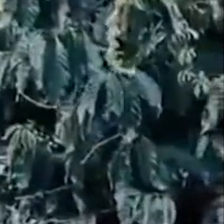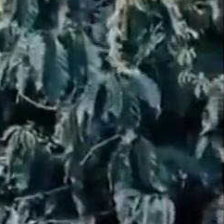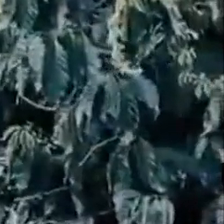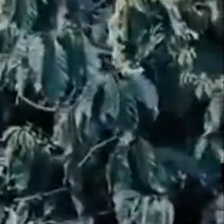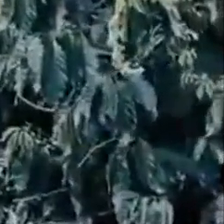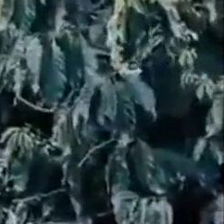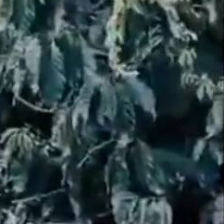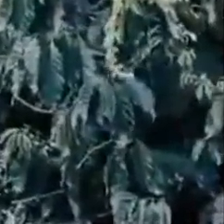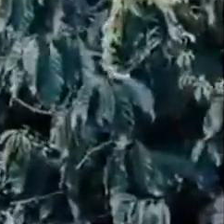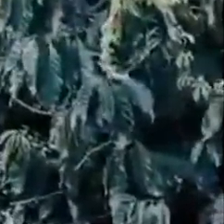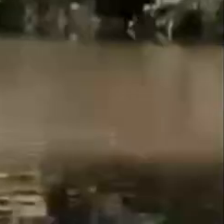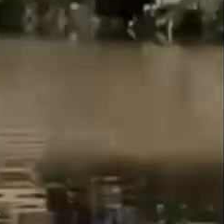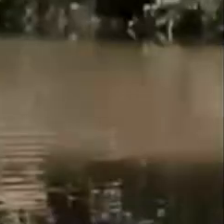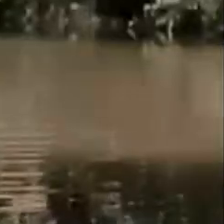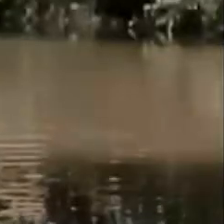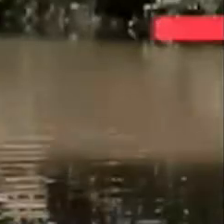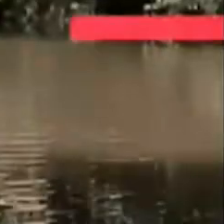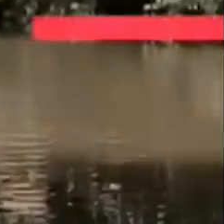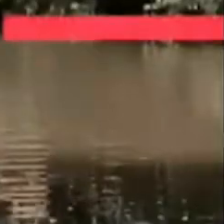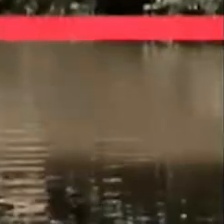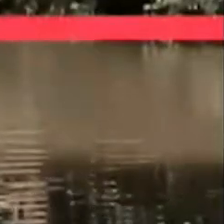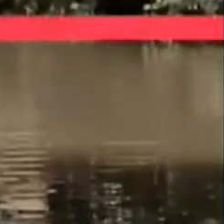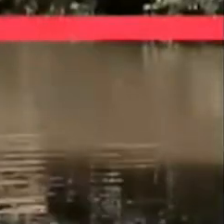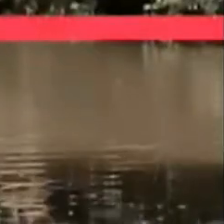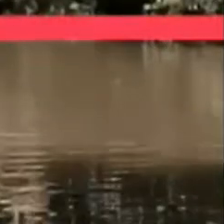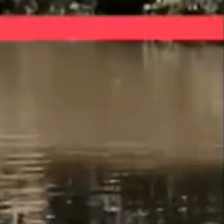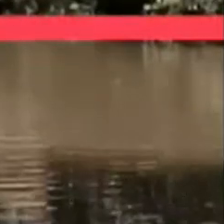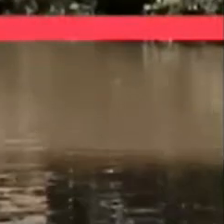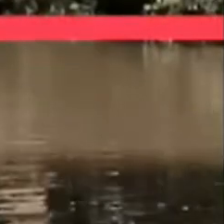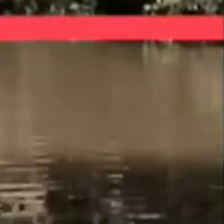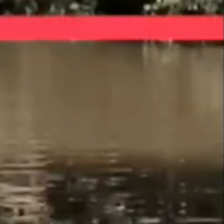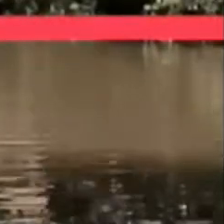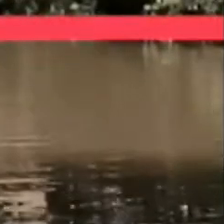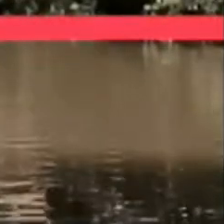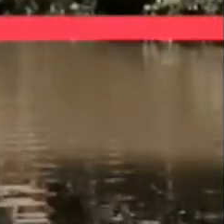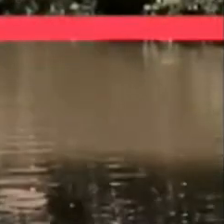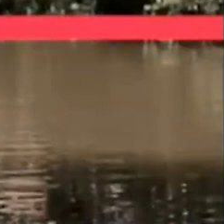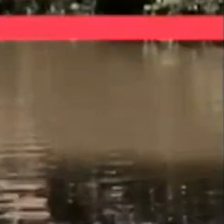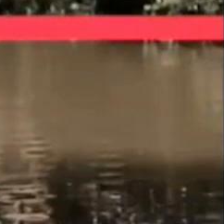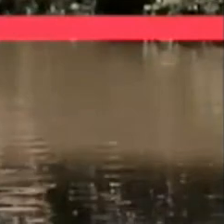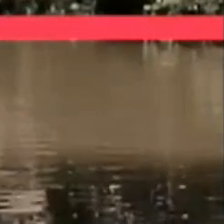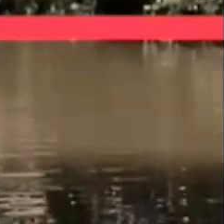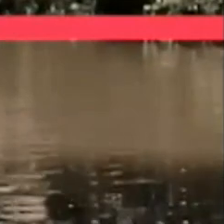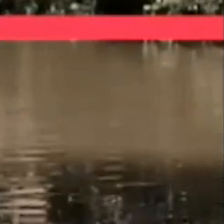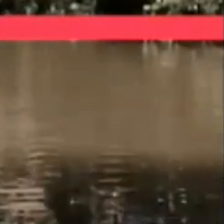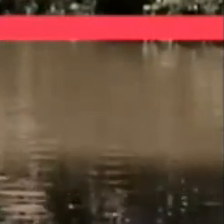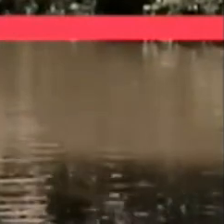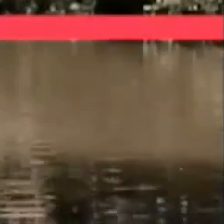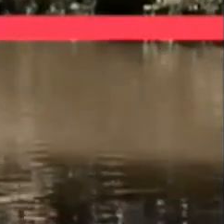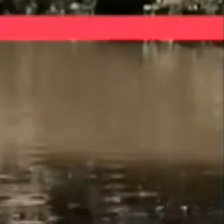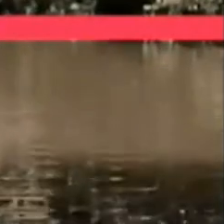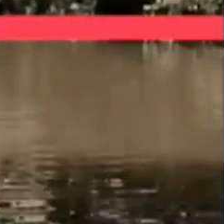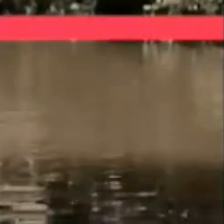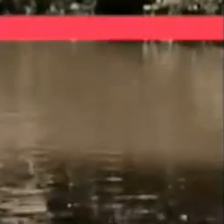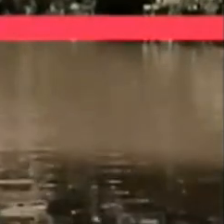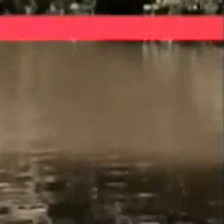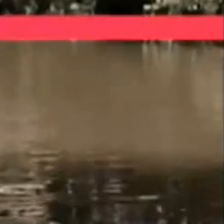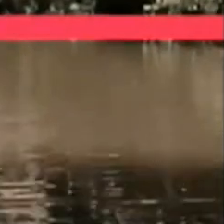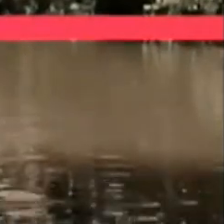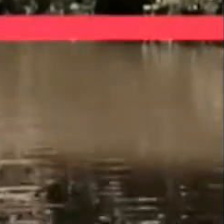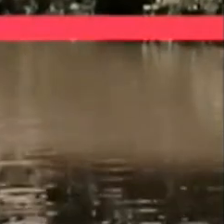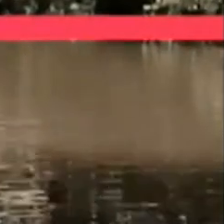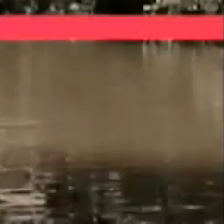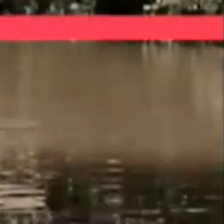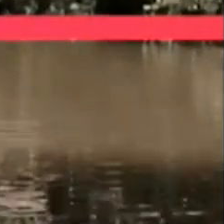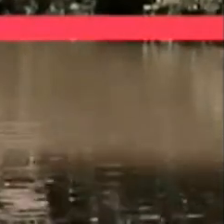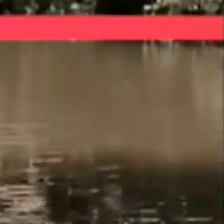né o acesso a terra aqui é bem complicado porque o preço da terra aqui é muito alto e o jovem tá começando no mercado ali ele não vai ter